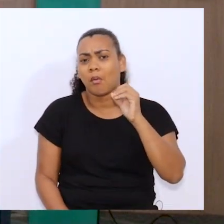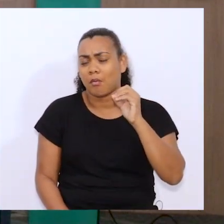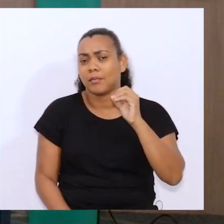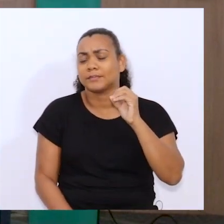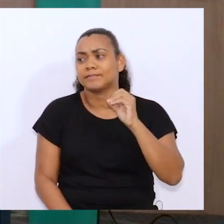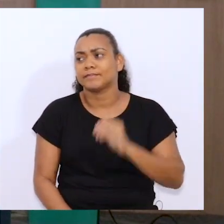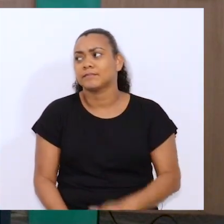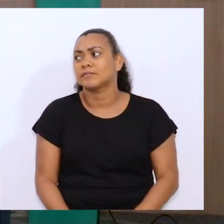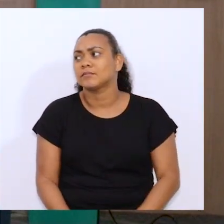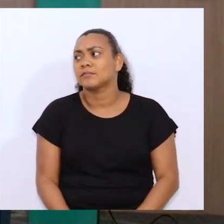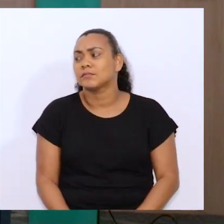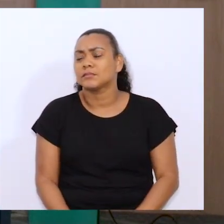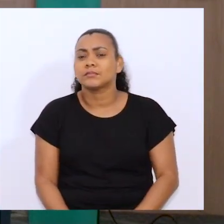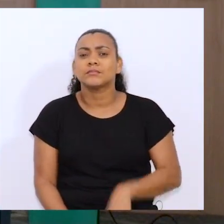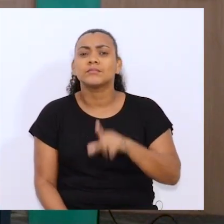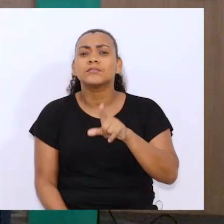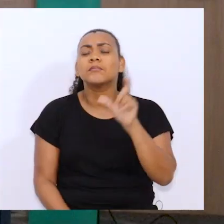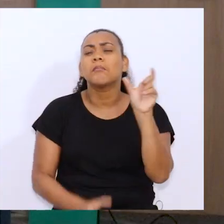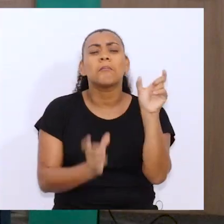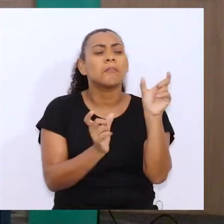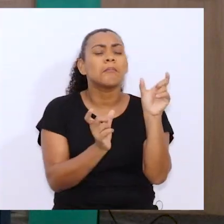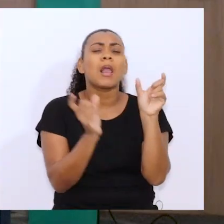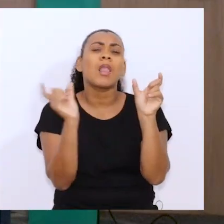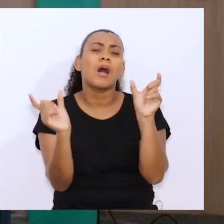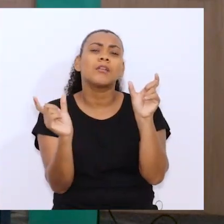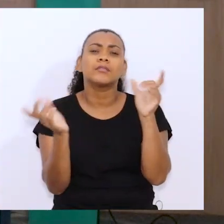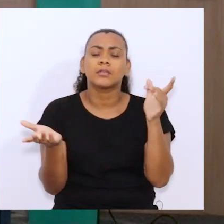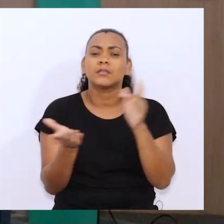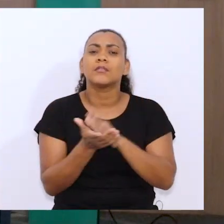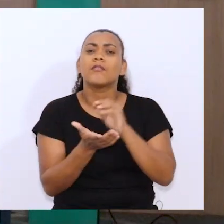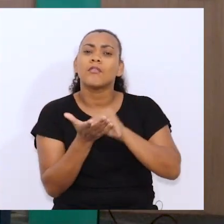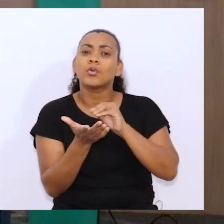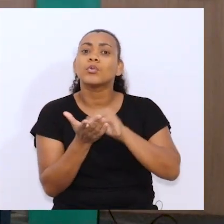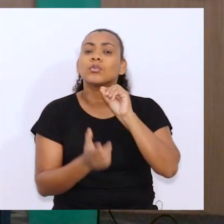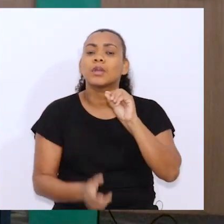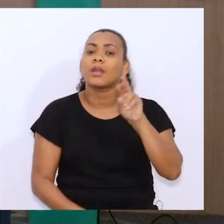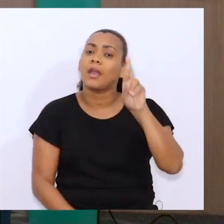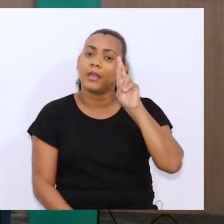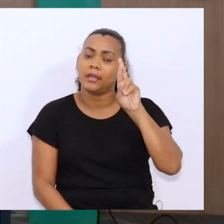Observe o som. For. É o R.